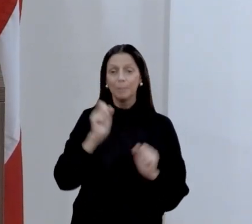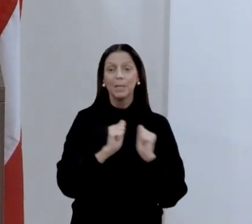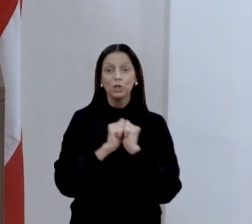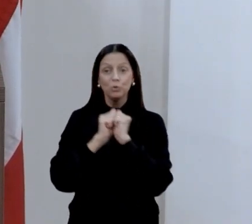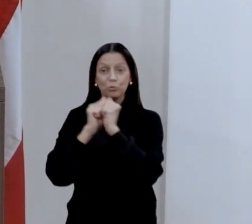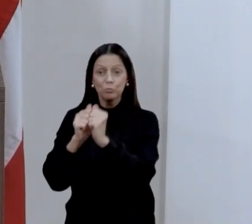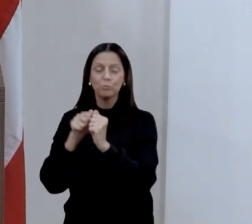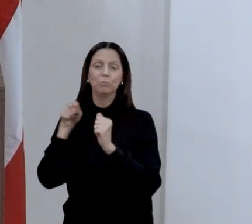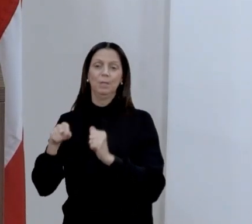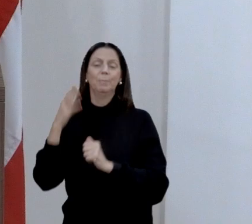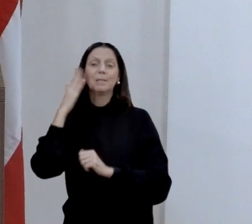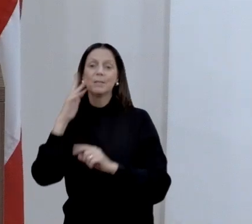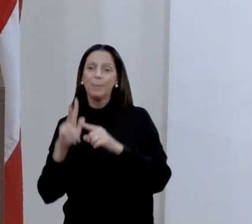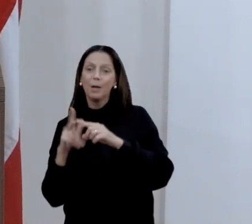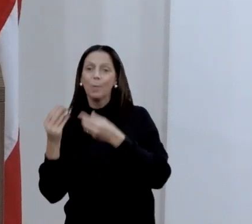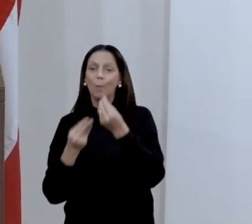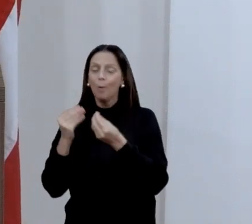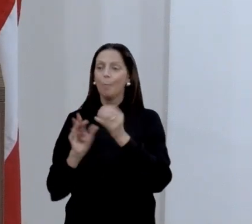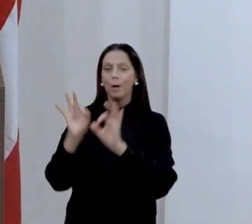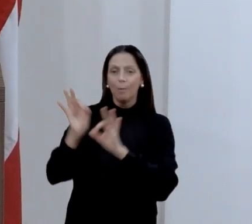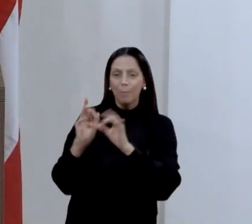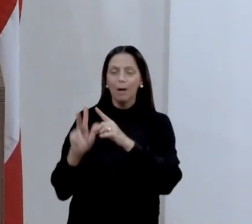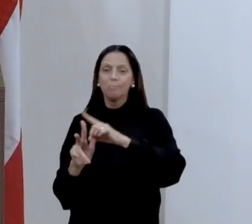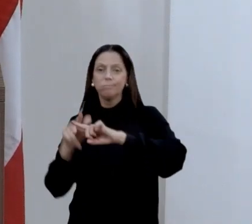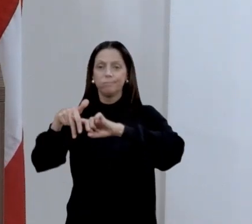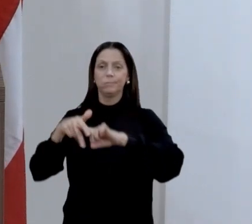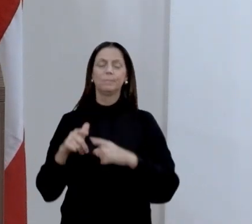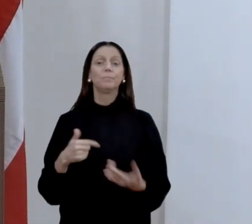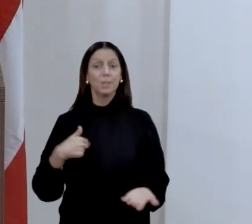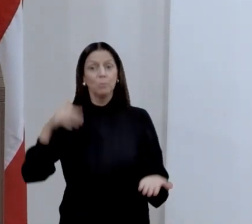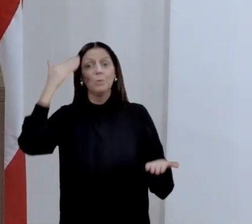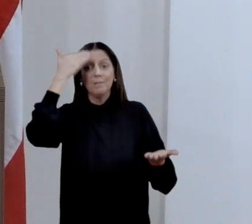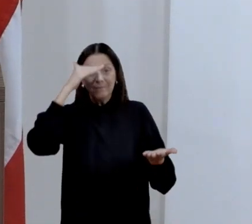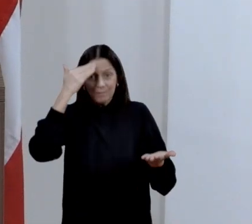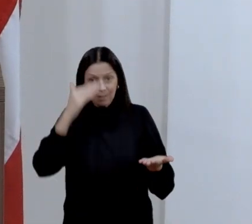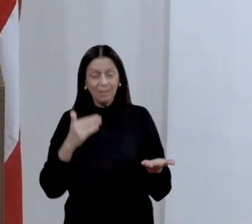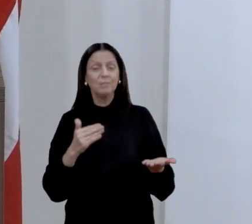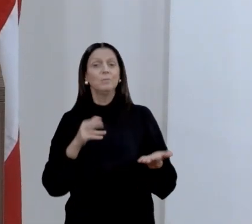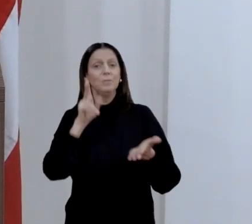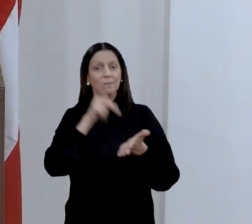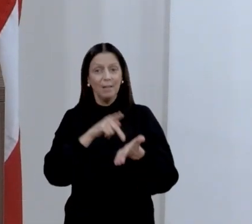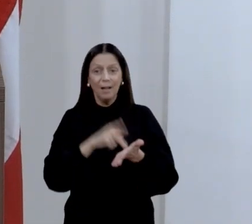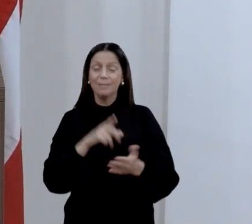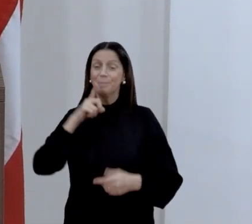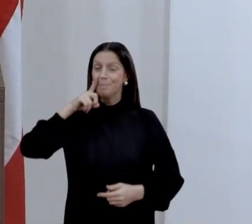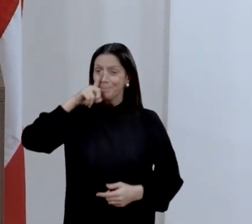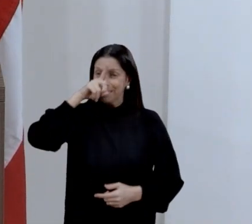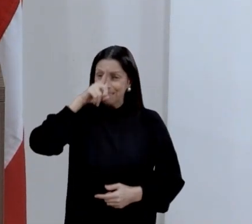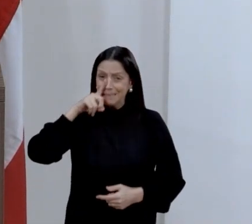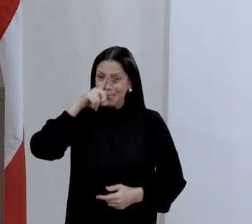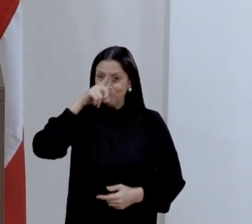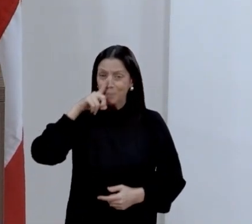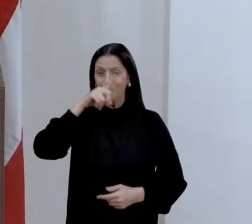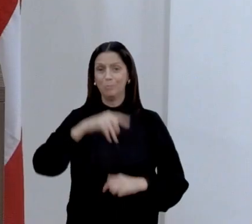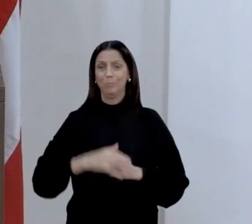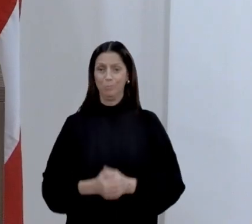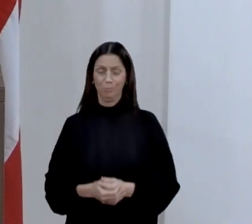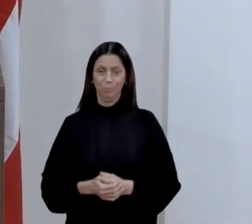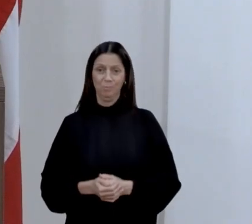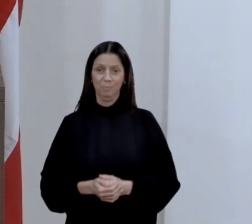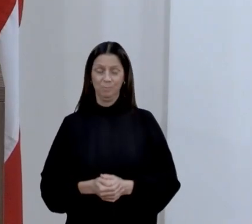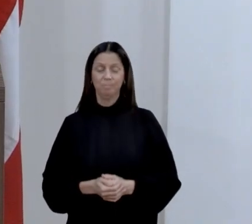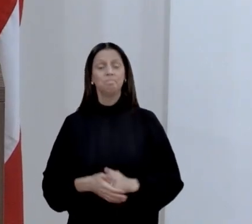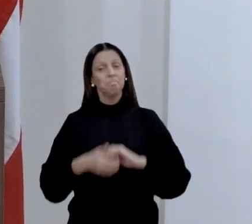porque realmente é lamentável. Então, eu não entendo essa situação, vereadores. É extremamente arriscado você fazer aquela situação.